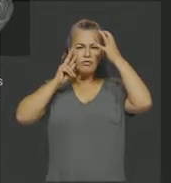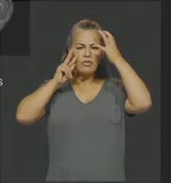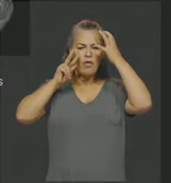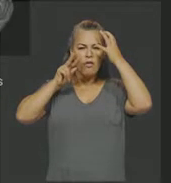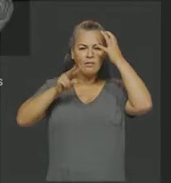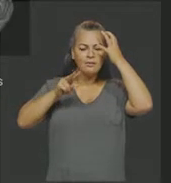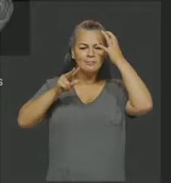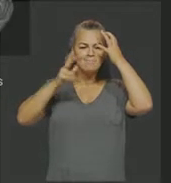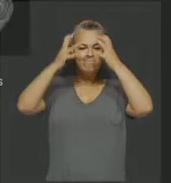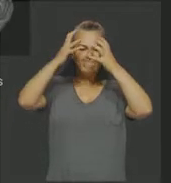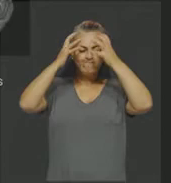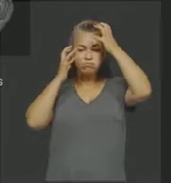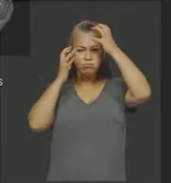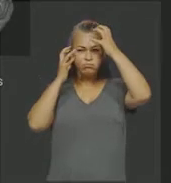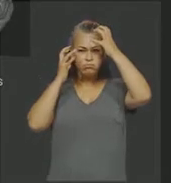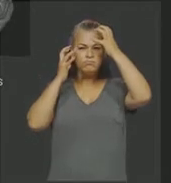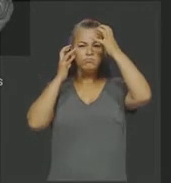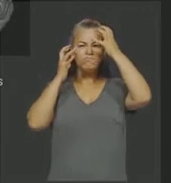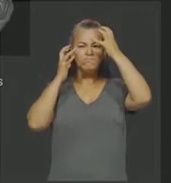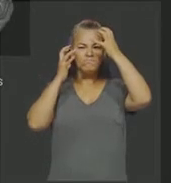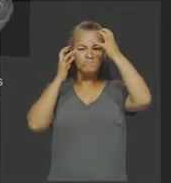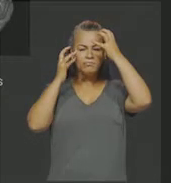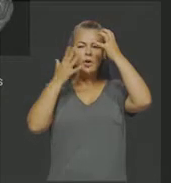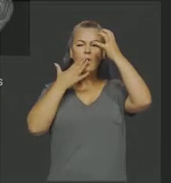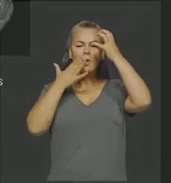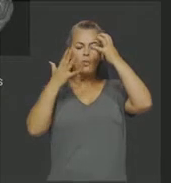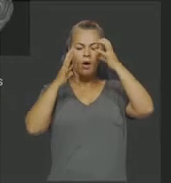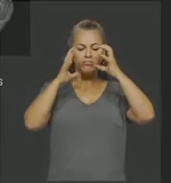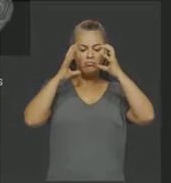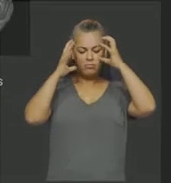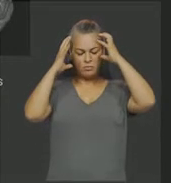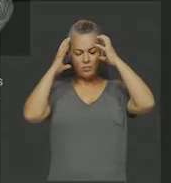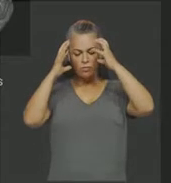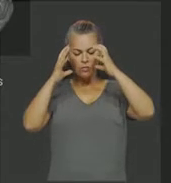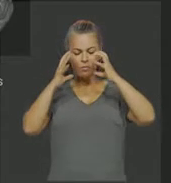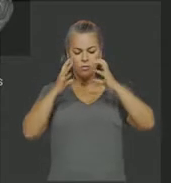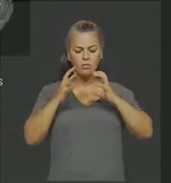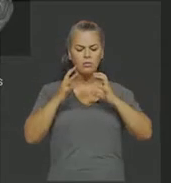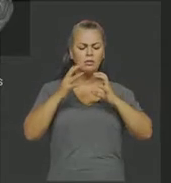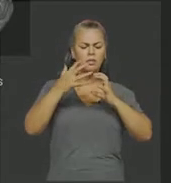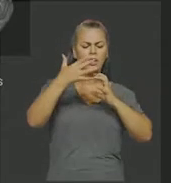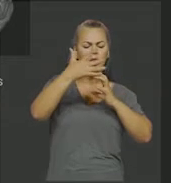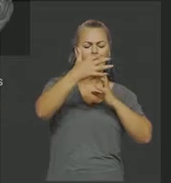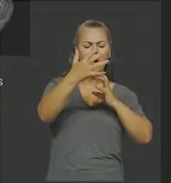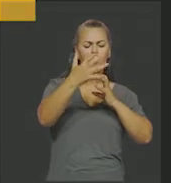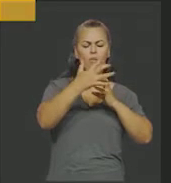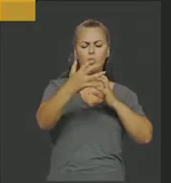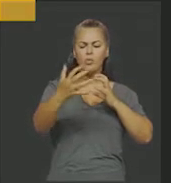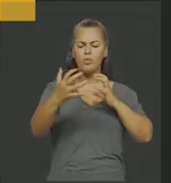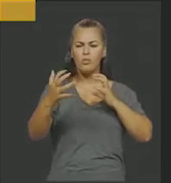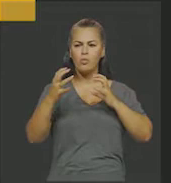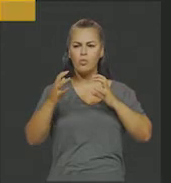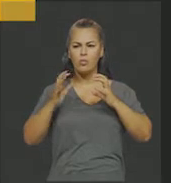delas alterações, mostrando as áreas que essas drogas estão agindo.